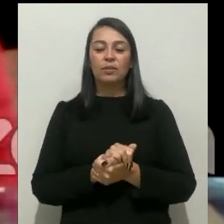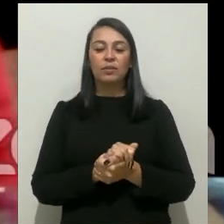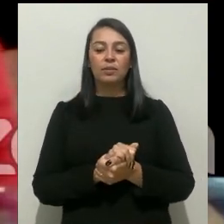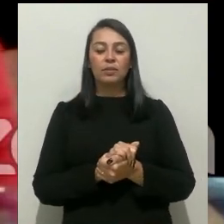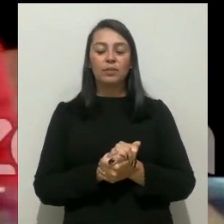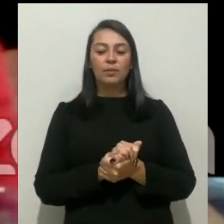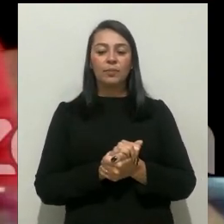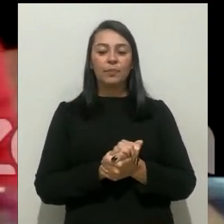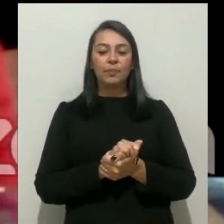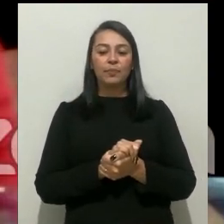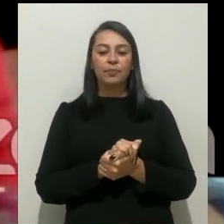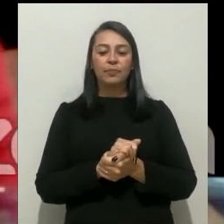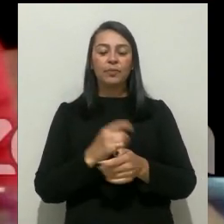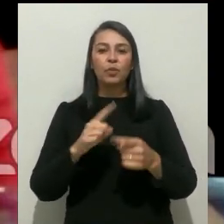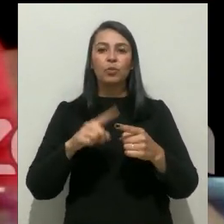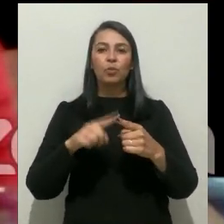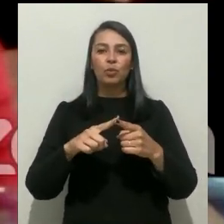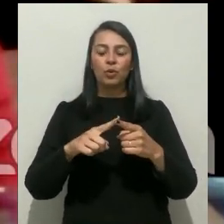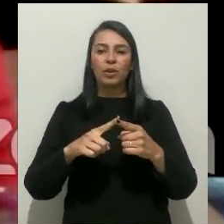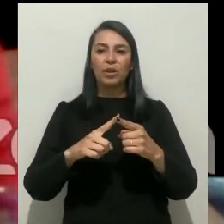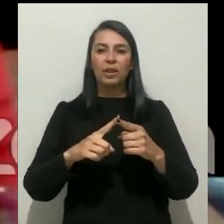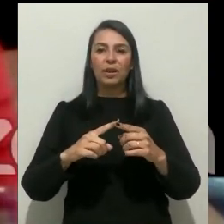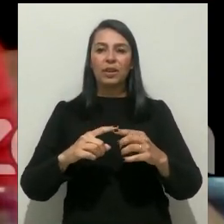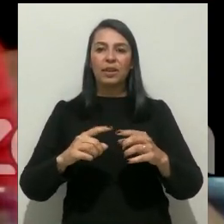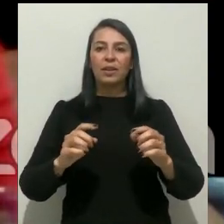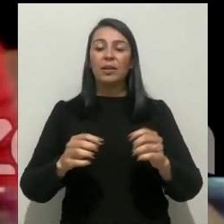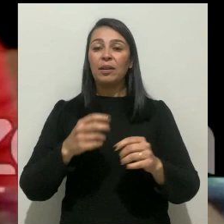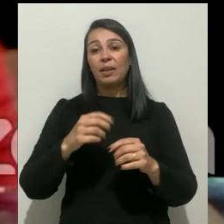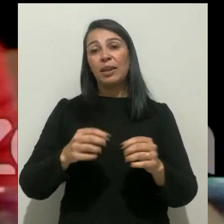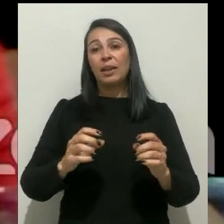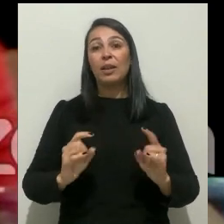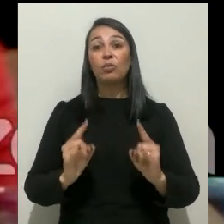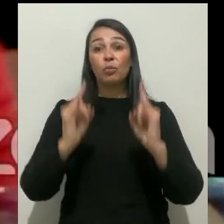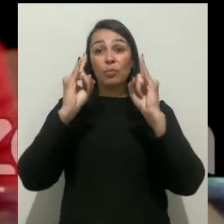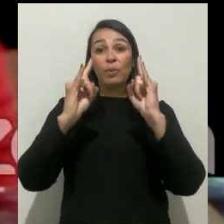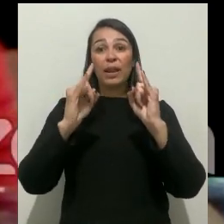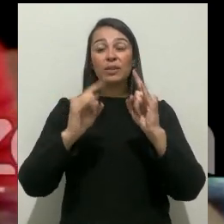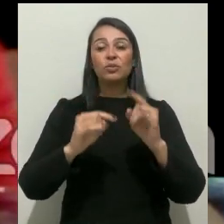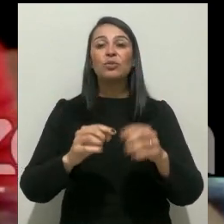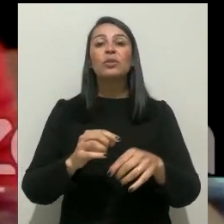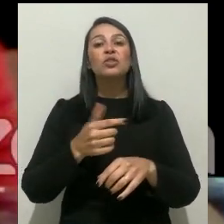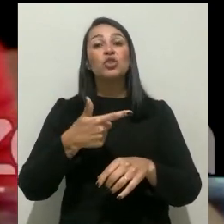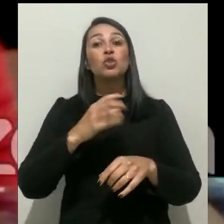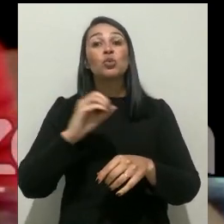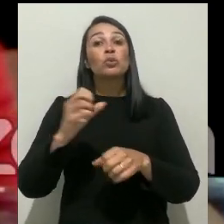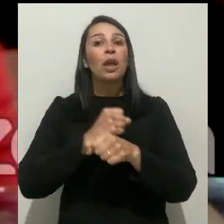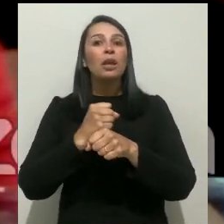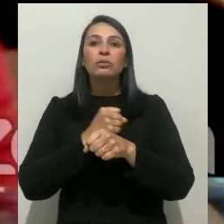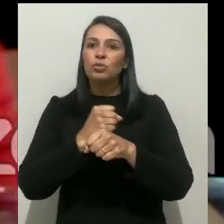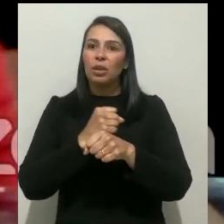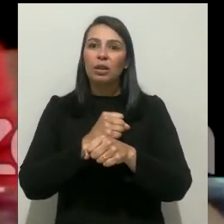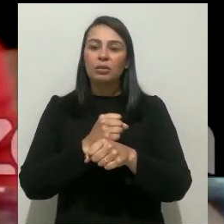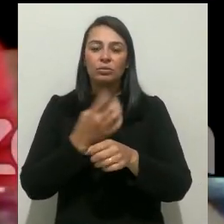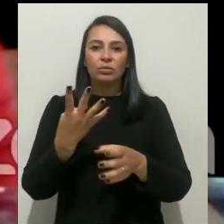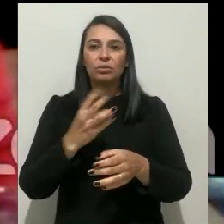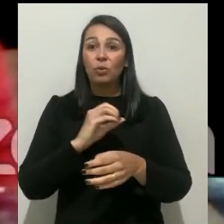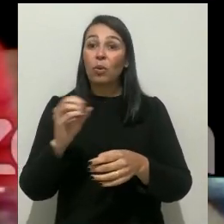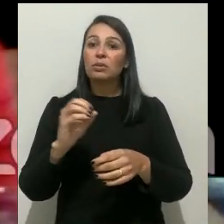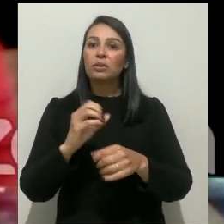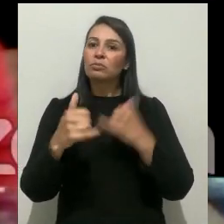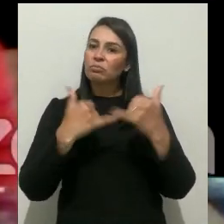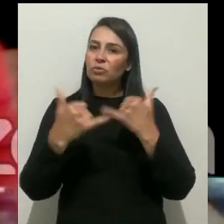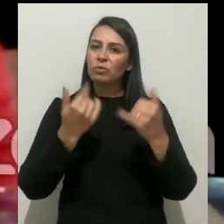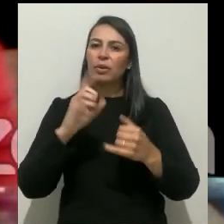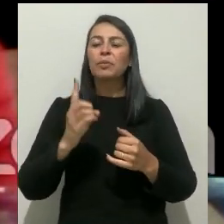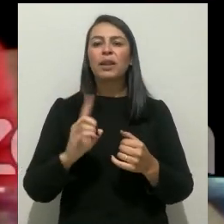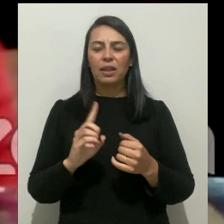não é uma casa por isso era um prédio de 100 anos. Isso era para durar 200 anos, 300, 400, 500. Isso não era uma brincadeira.